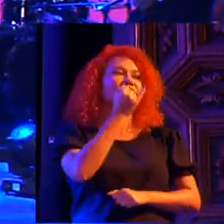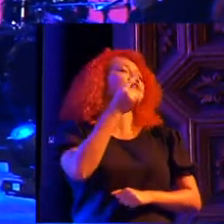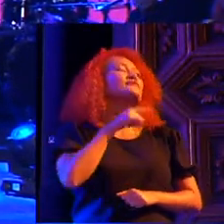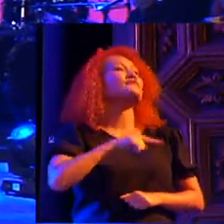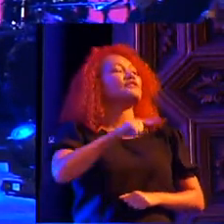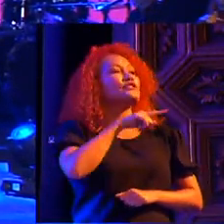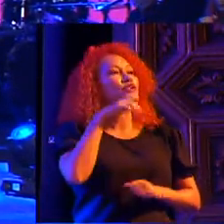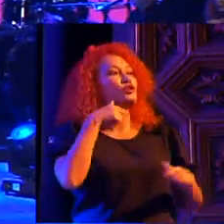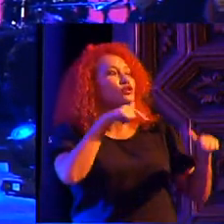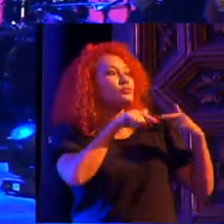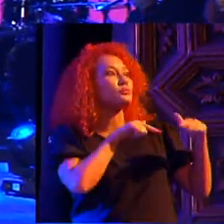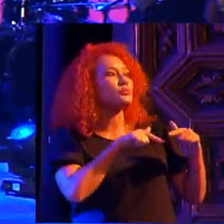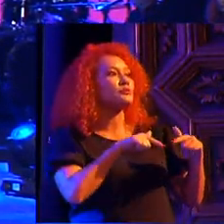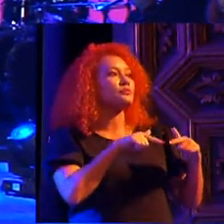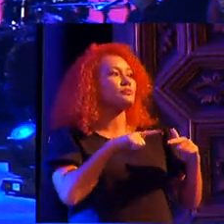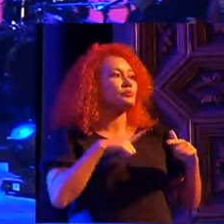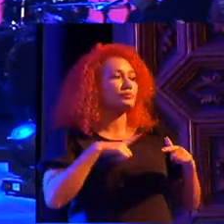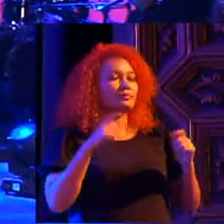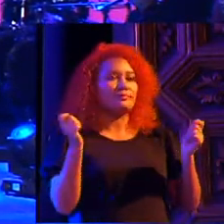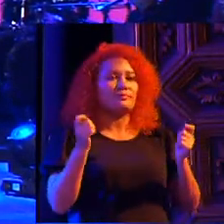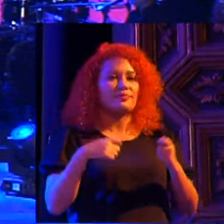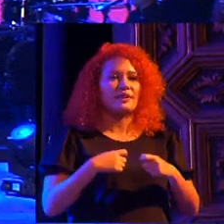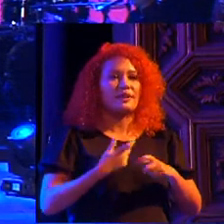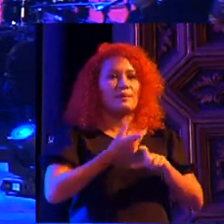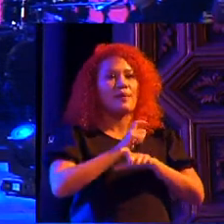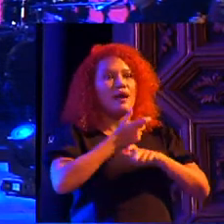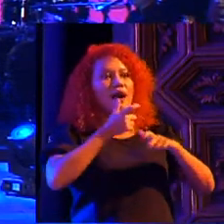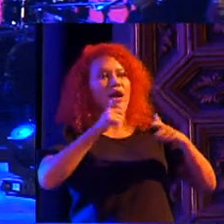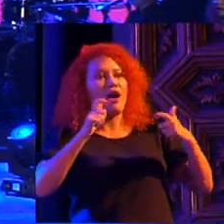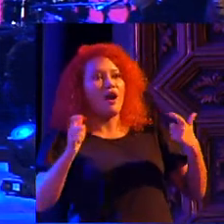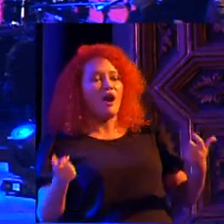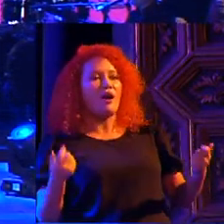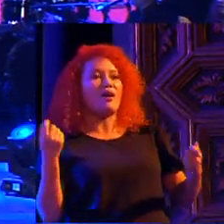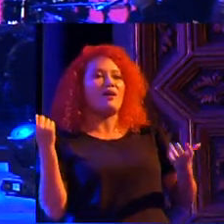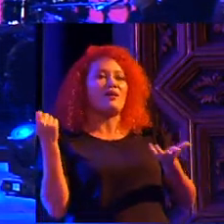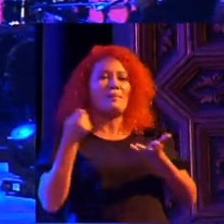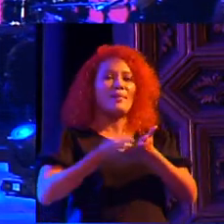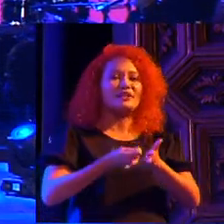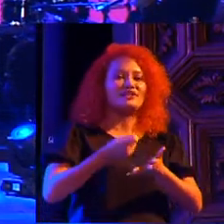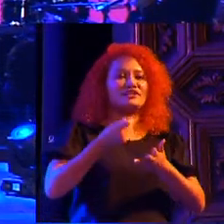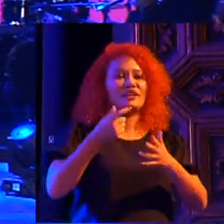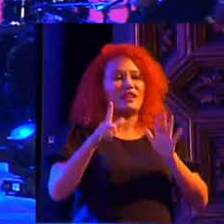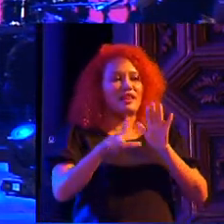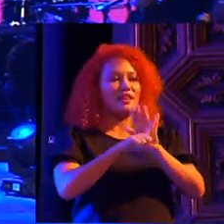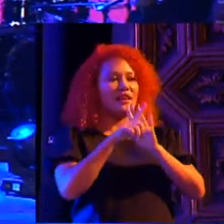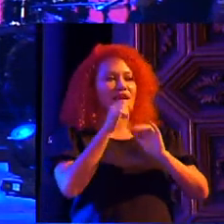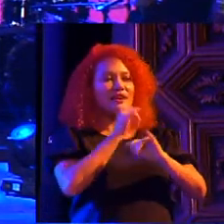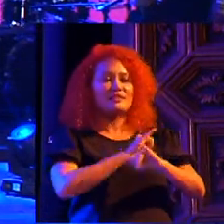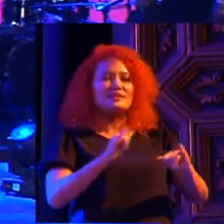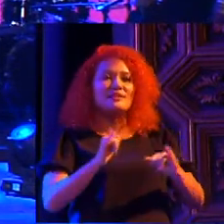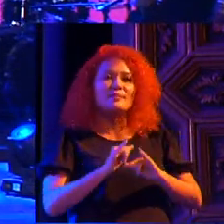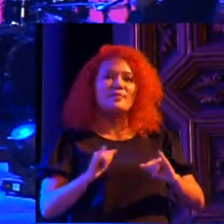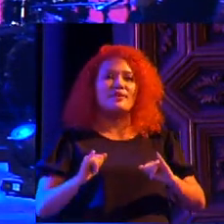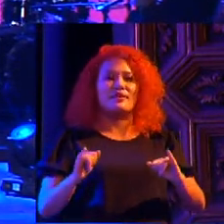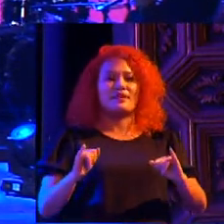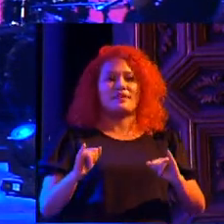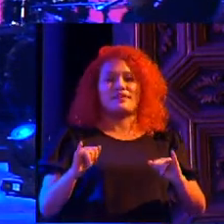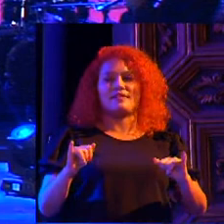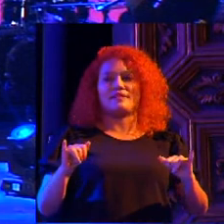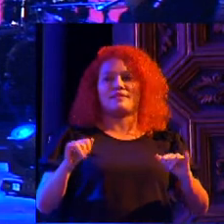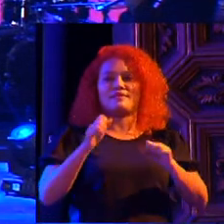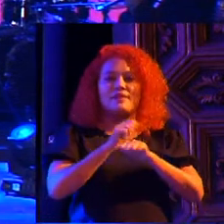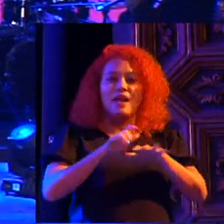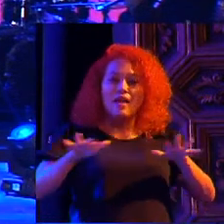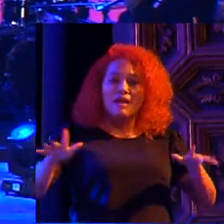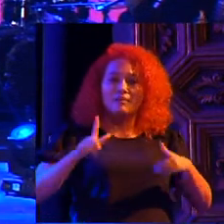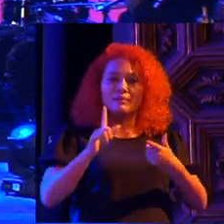vocês, que é uma das maiores patrocinadoras via Lei CMA, né, e agora a Rouanet também. Então, meus parabéns pela política